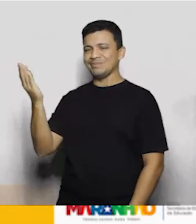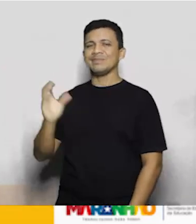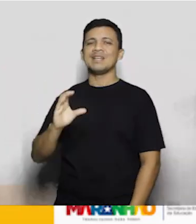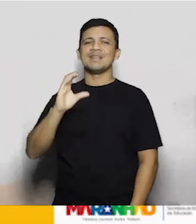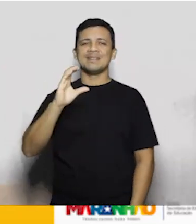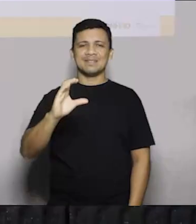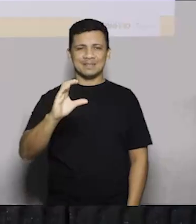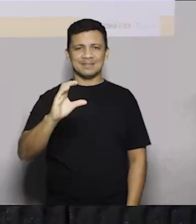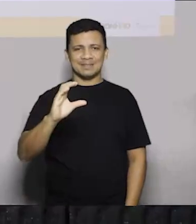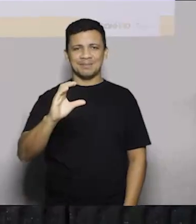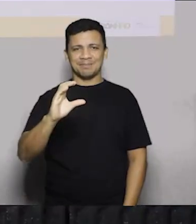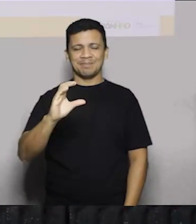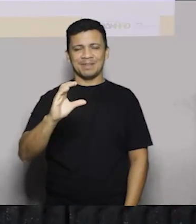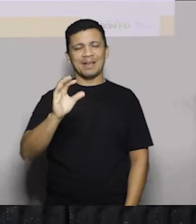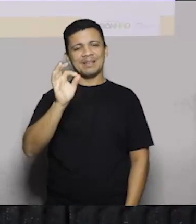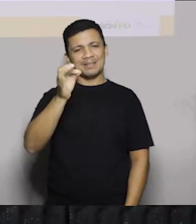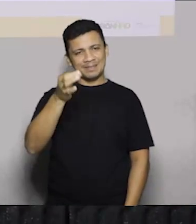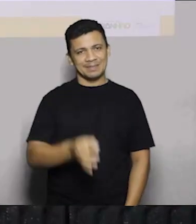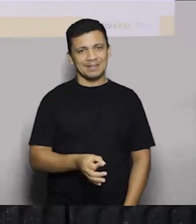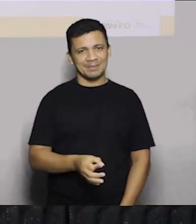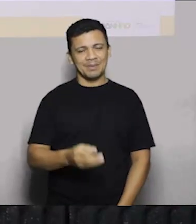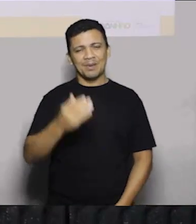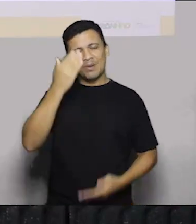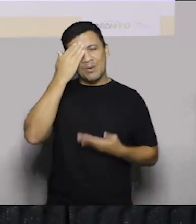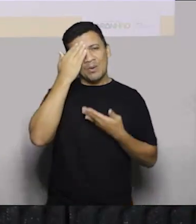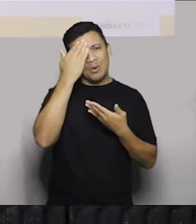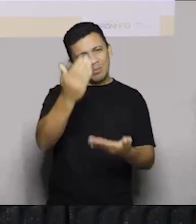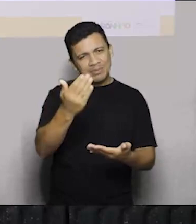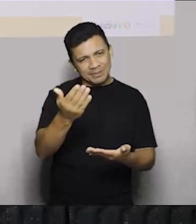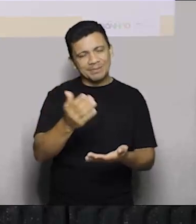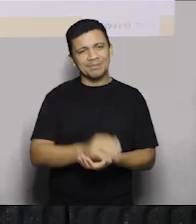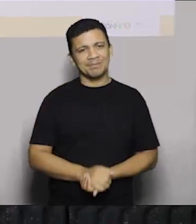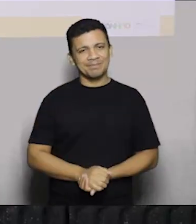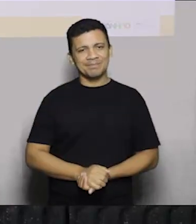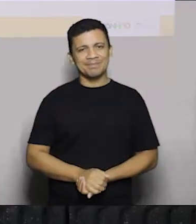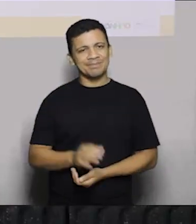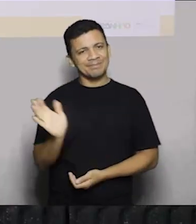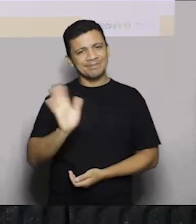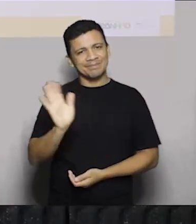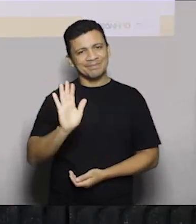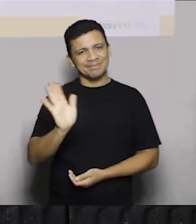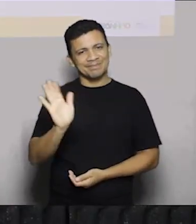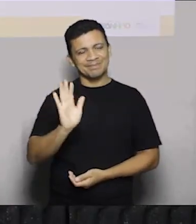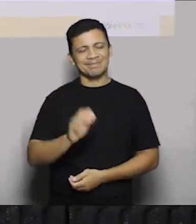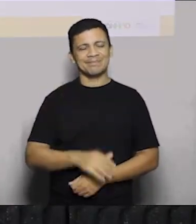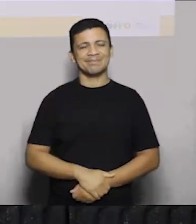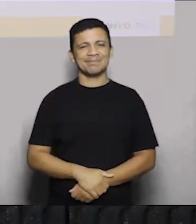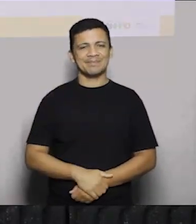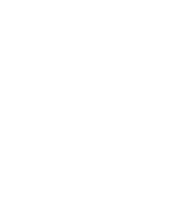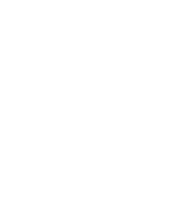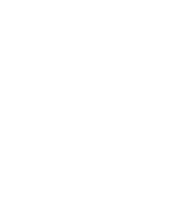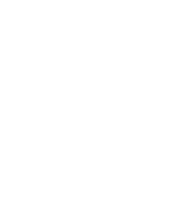de casa é a nossa opção correta. Muito obrigado a todos pela atenção e até um próximo vídeo. Tchau, tchau.